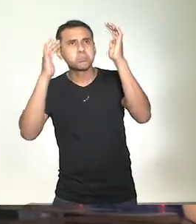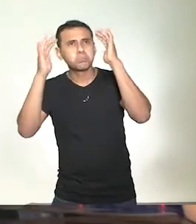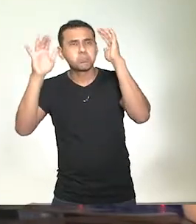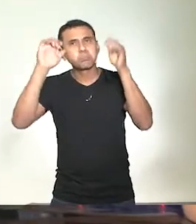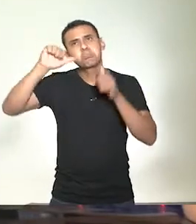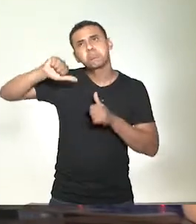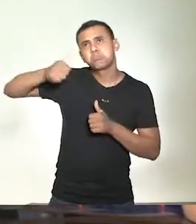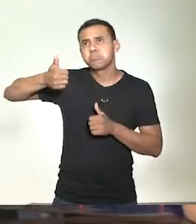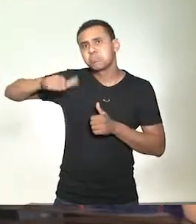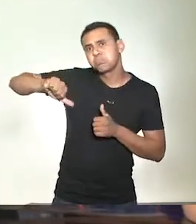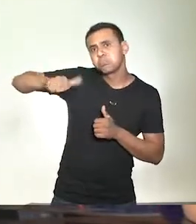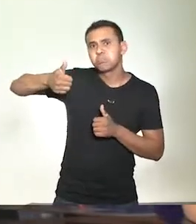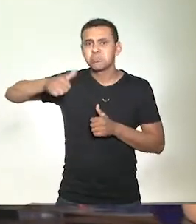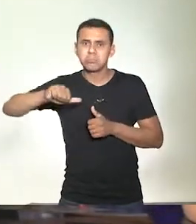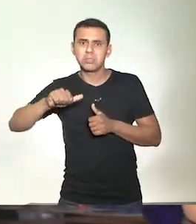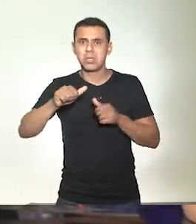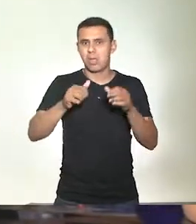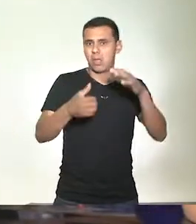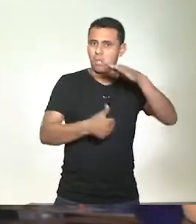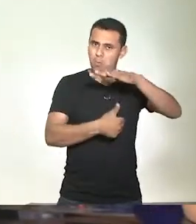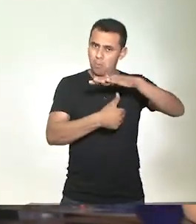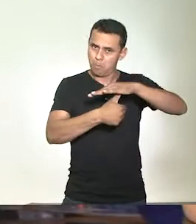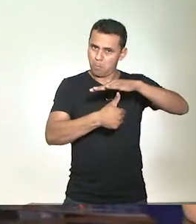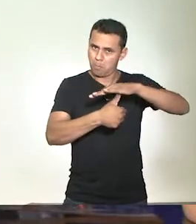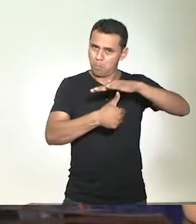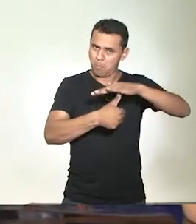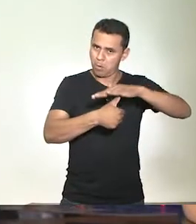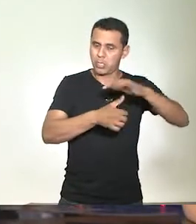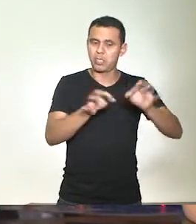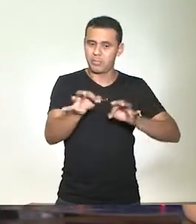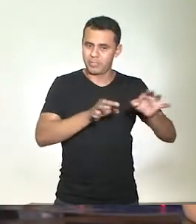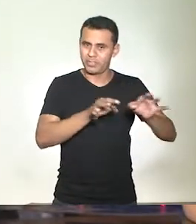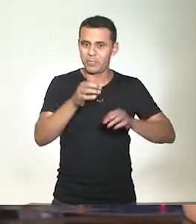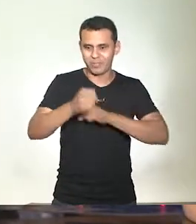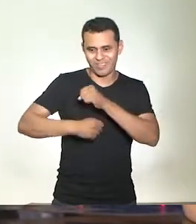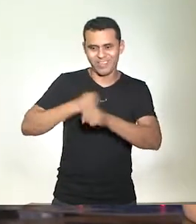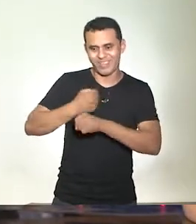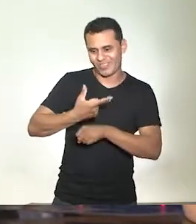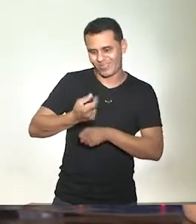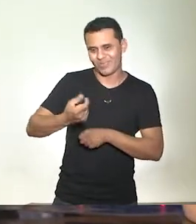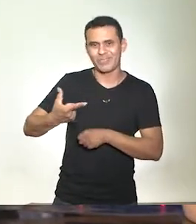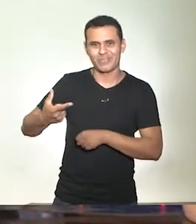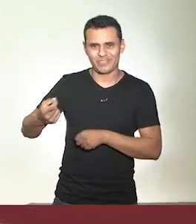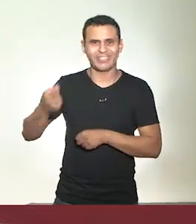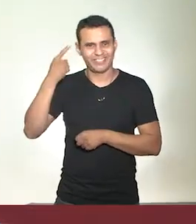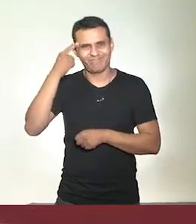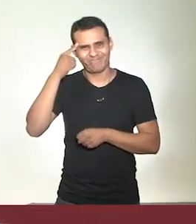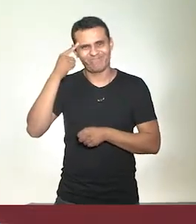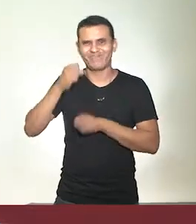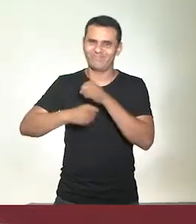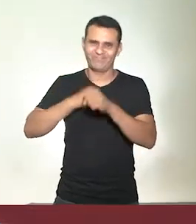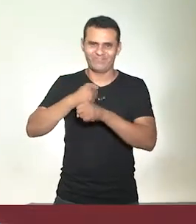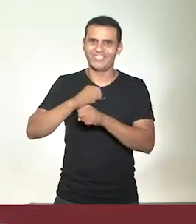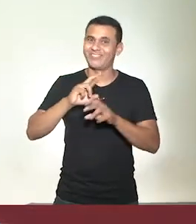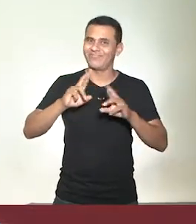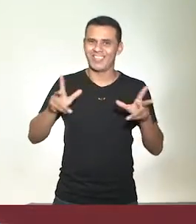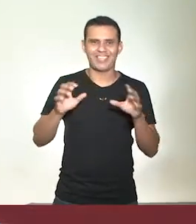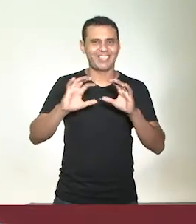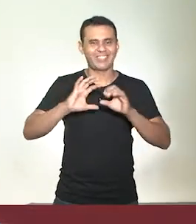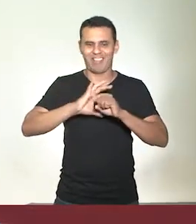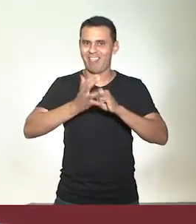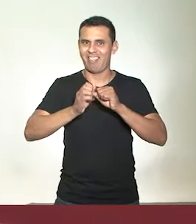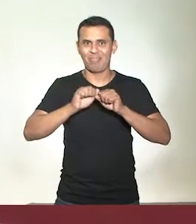avaliação sobre as ações da da pró-reitoria de planejamento nesse ano tão atípico de 2020 Pois é a